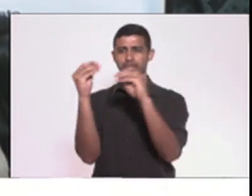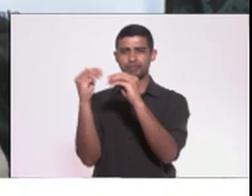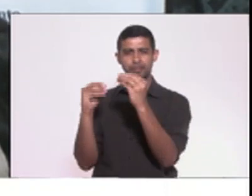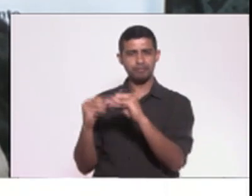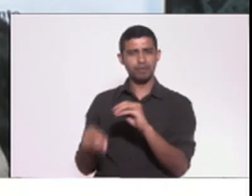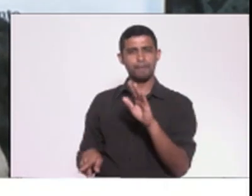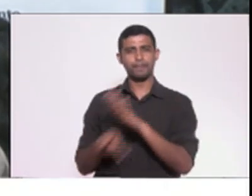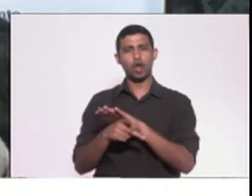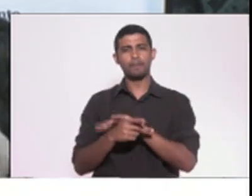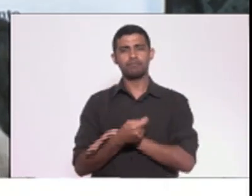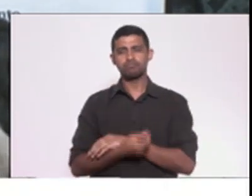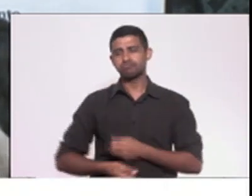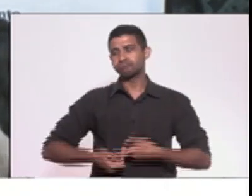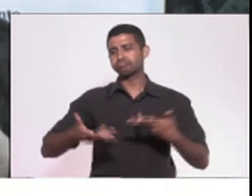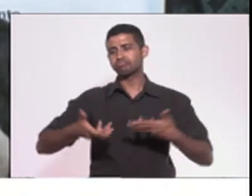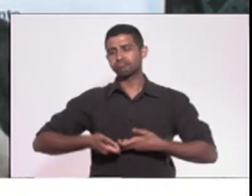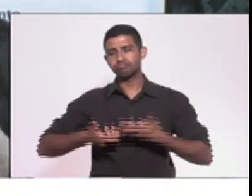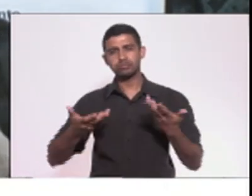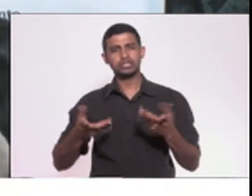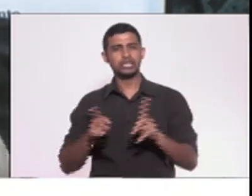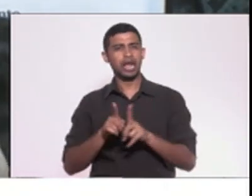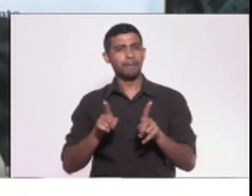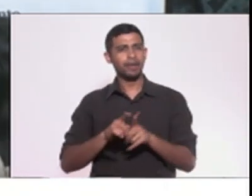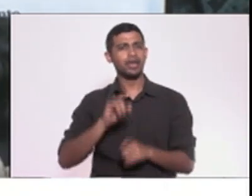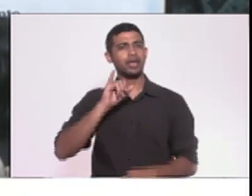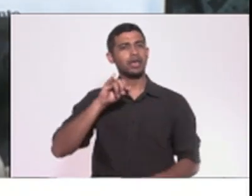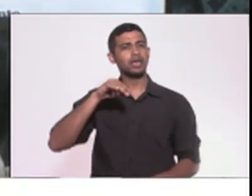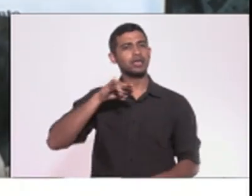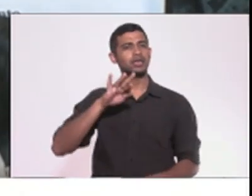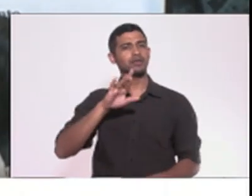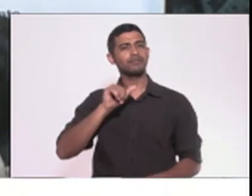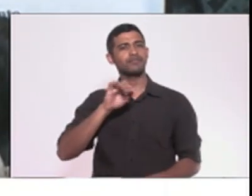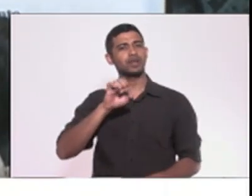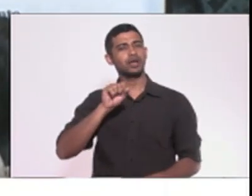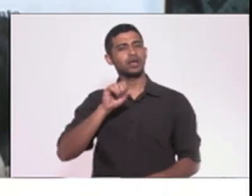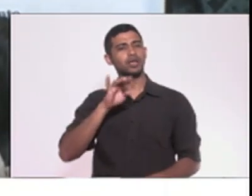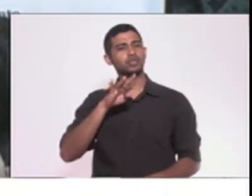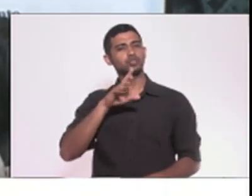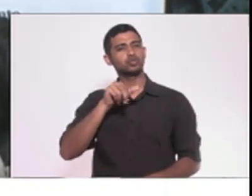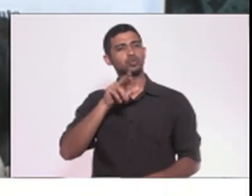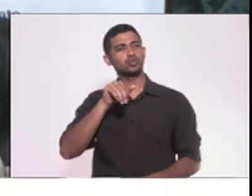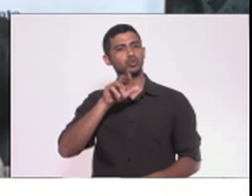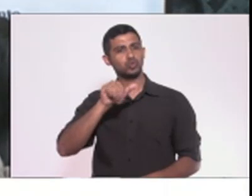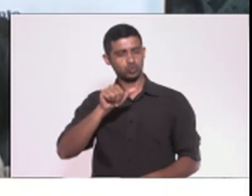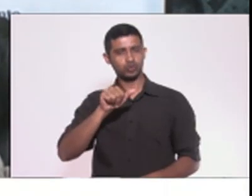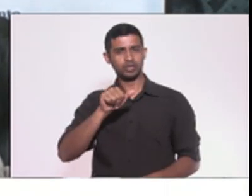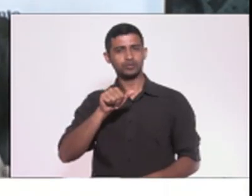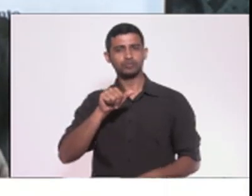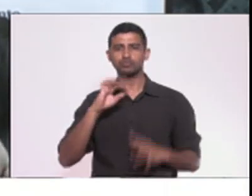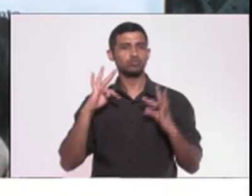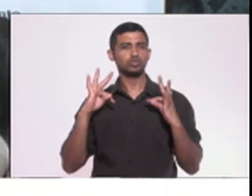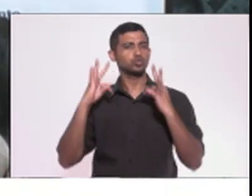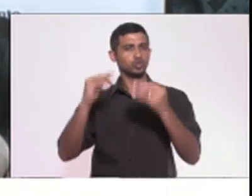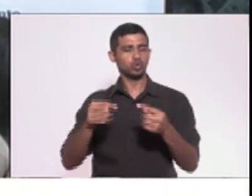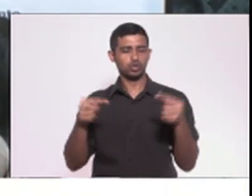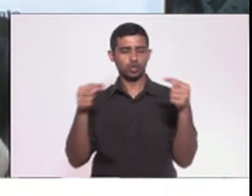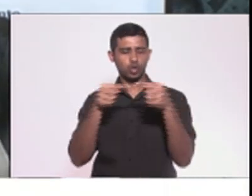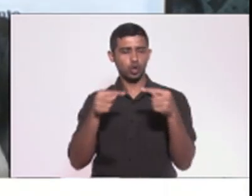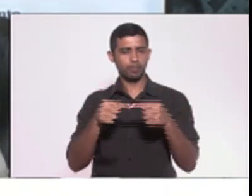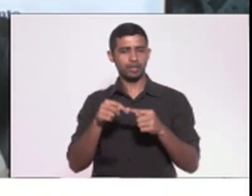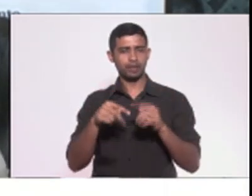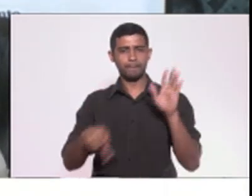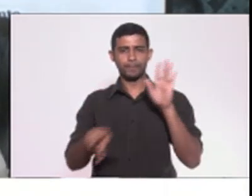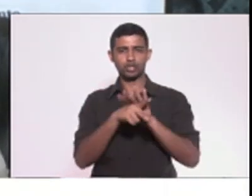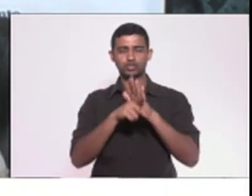licenciamento, infraestrutura, todos os itens que fizerem algum sentido dentro do projeto focado